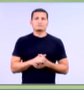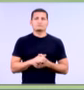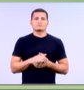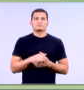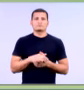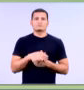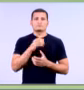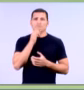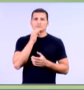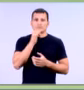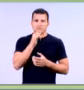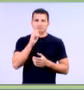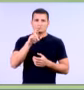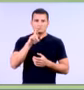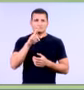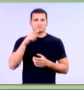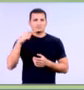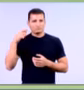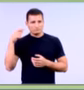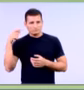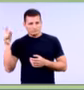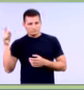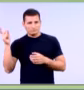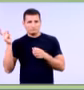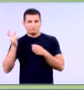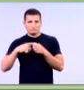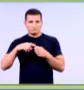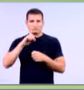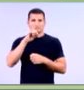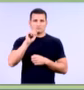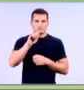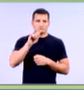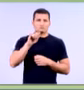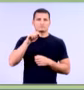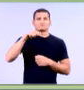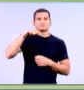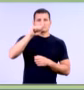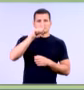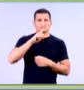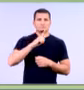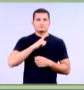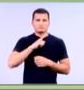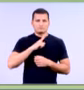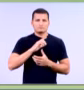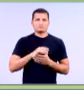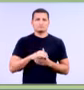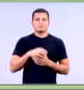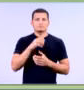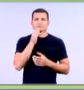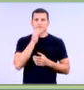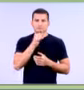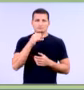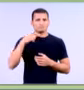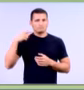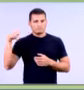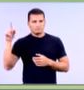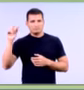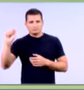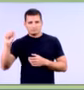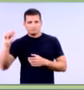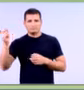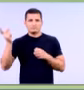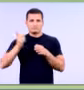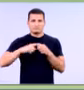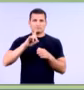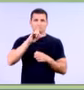Se vou a e volto da, crase a. Se vou a e volto de,